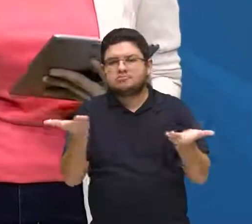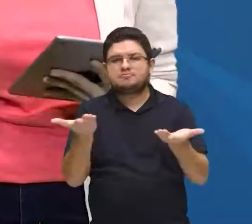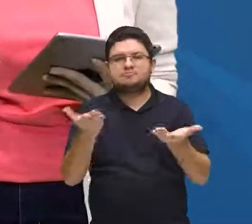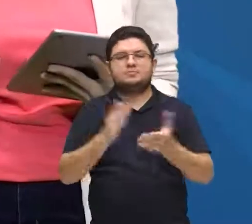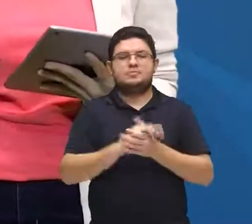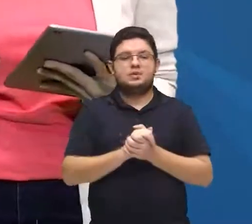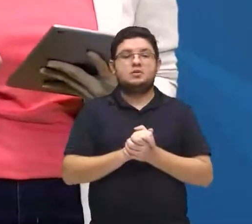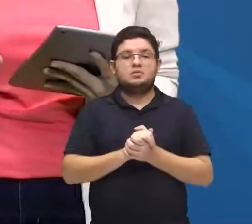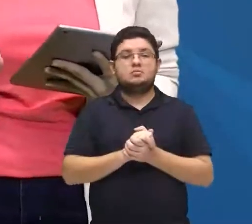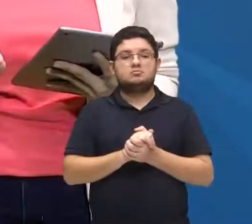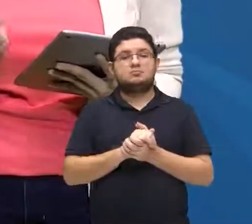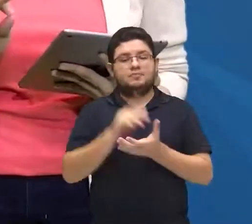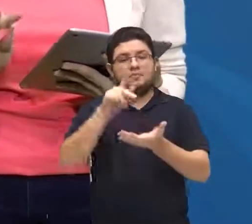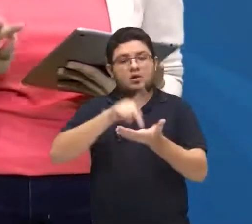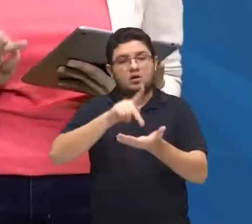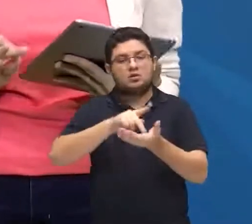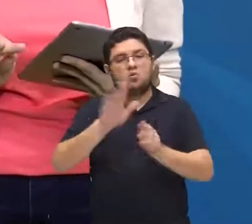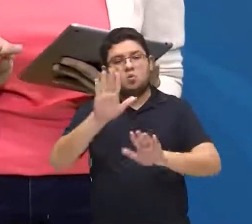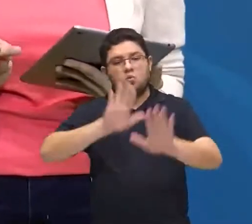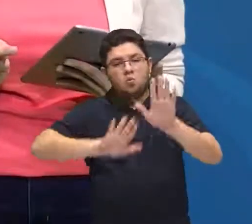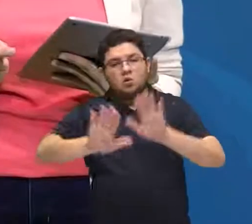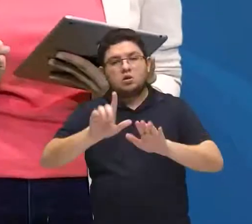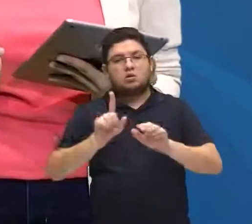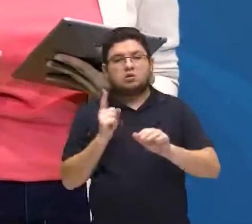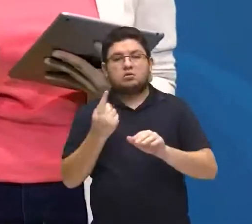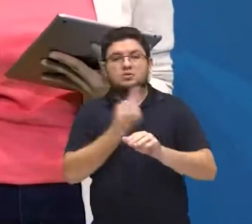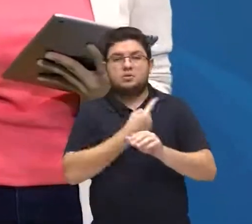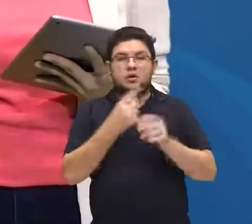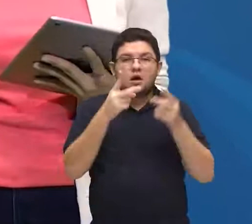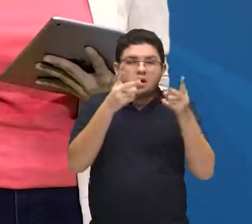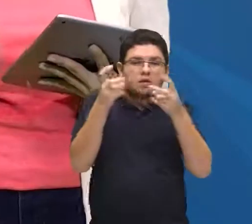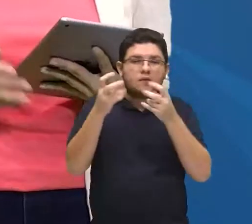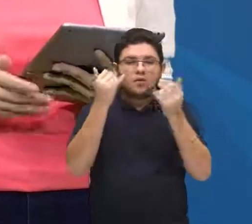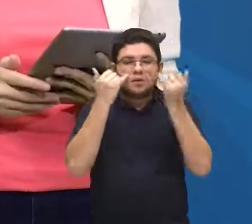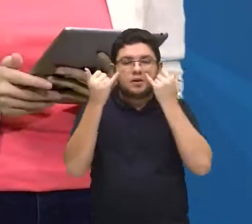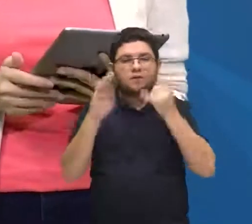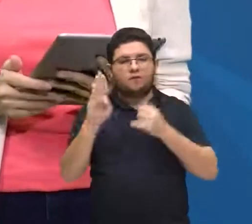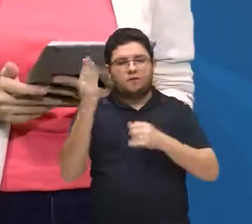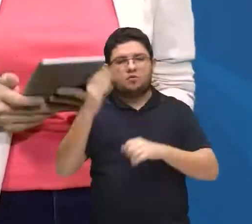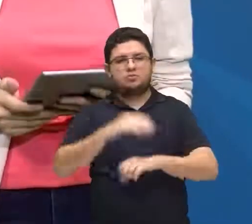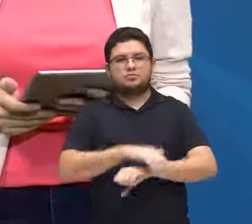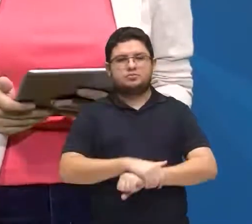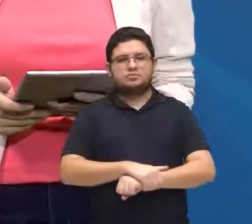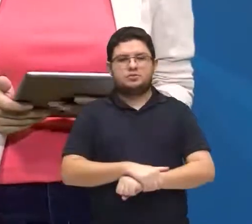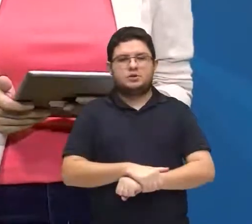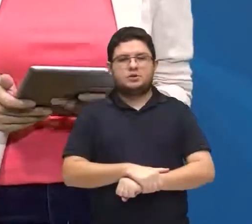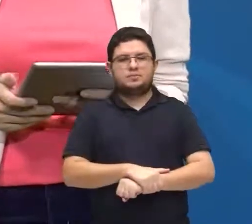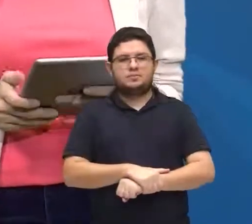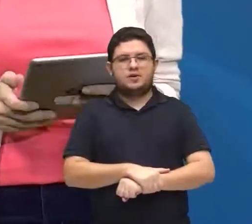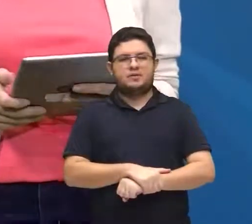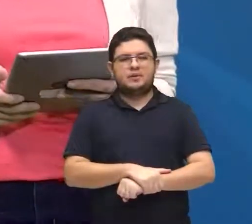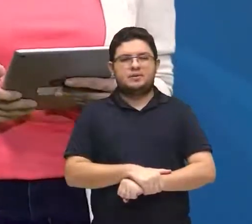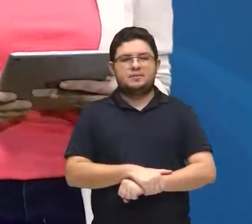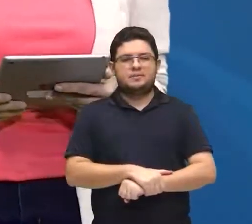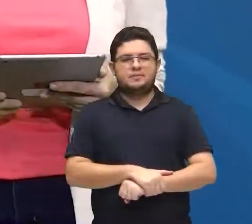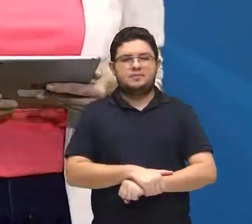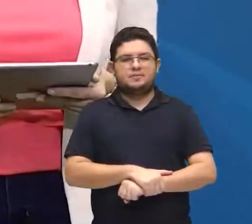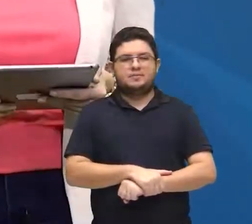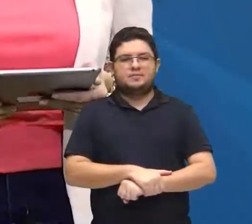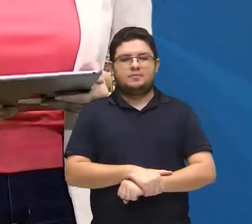é realmente muito cuidadoso a gente analisar essas notícias falsas. Continuando aí, temos mais informações, vamos